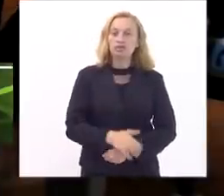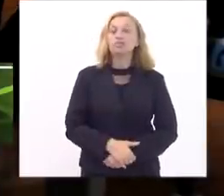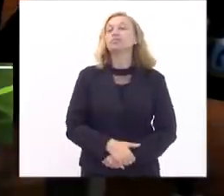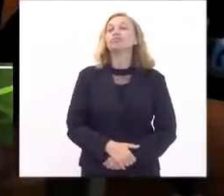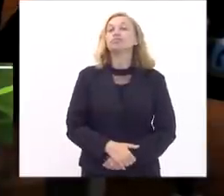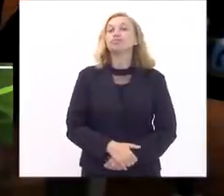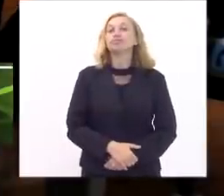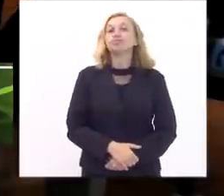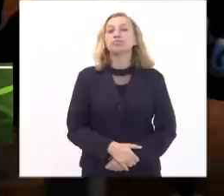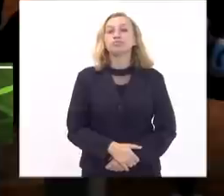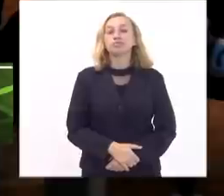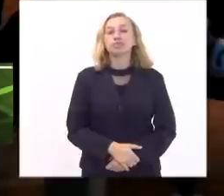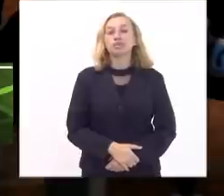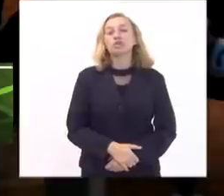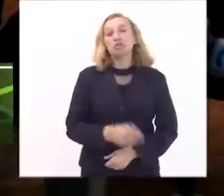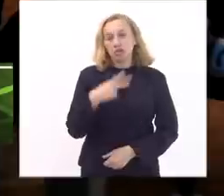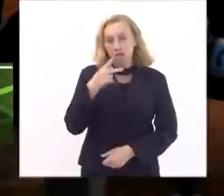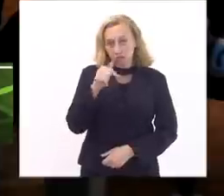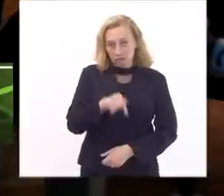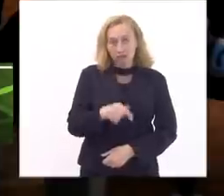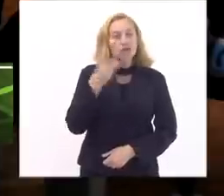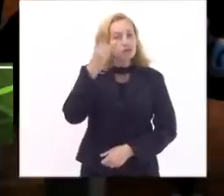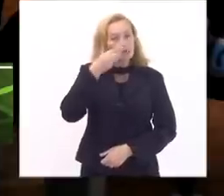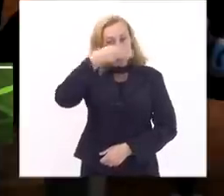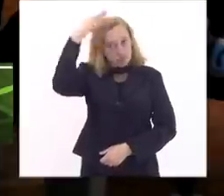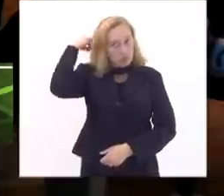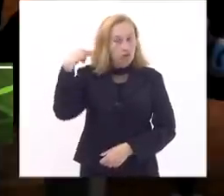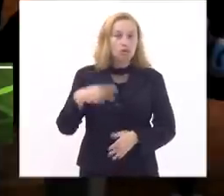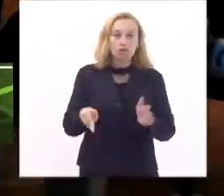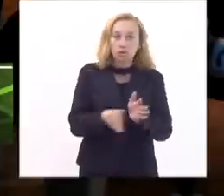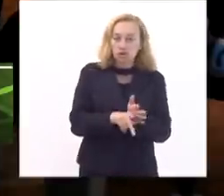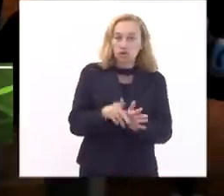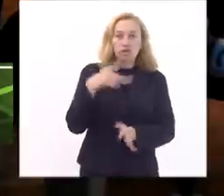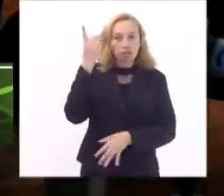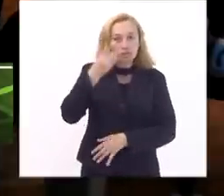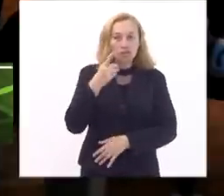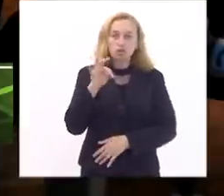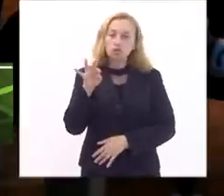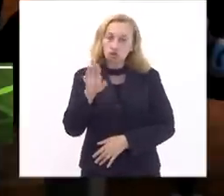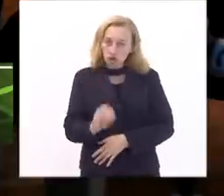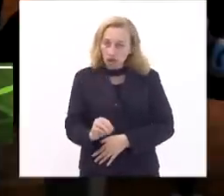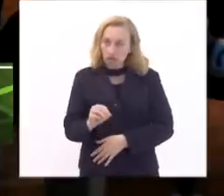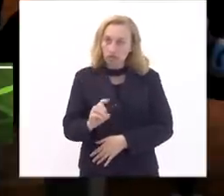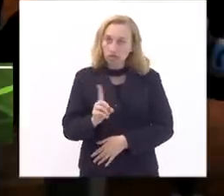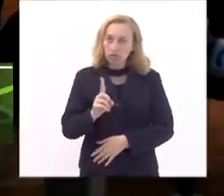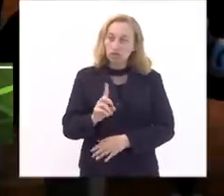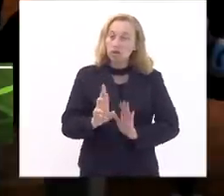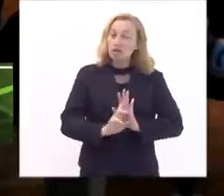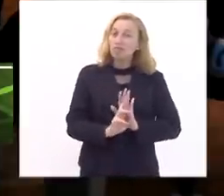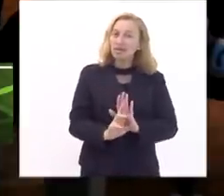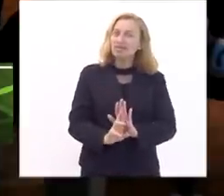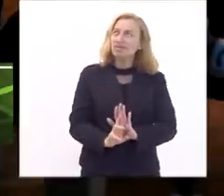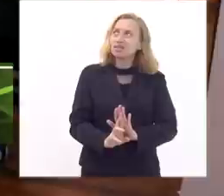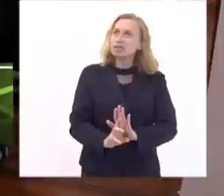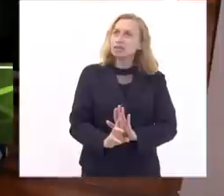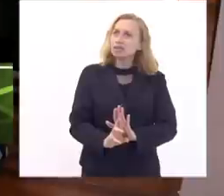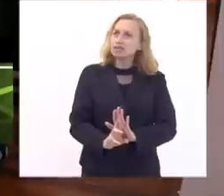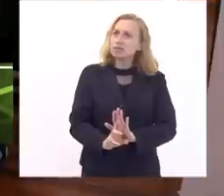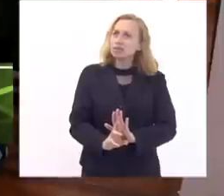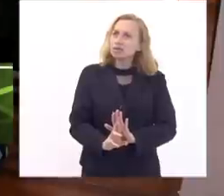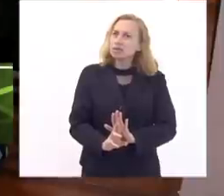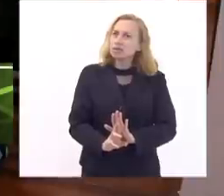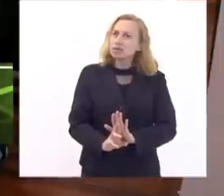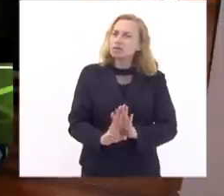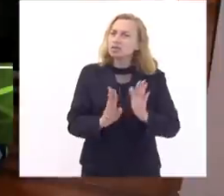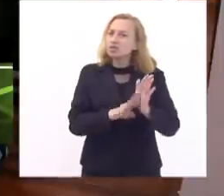Deputado Márcio Pacheco, estou ponderando aqui que o projeto do deputado Gustavo Schmidt não representa nenhuma